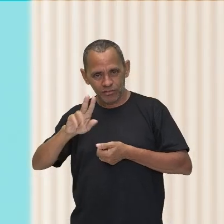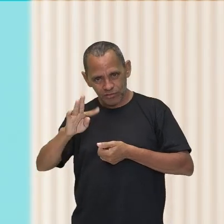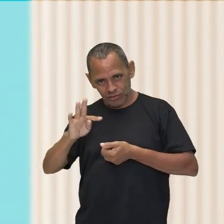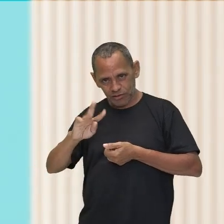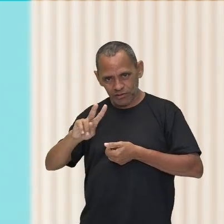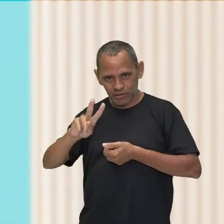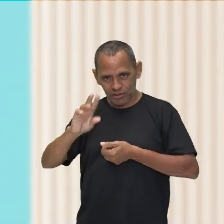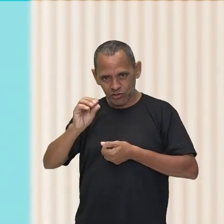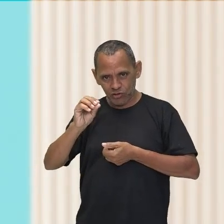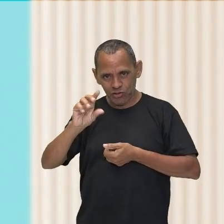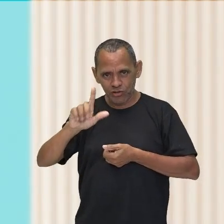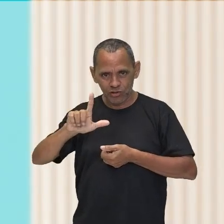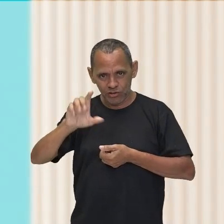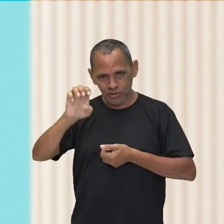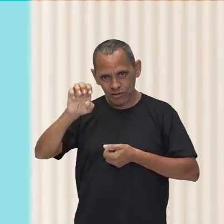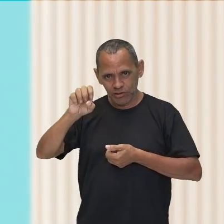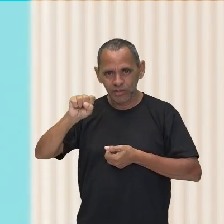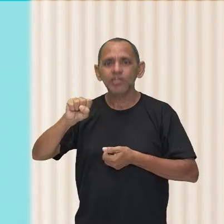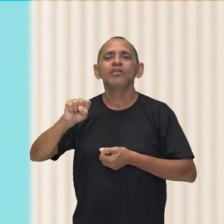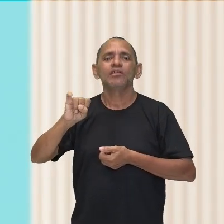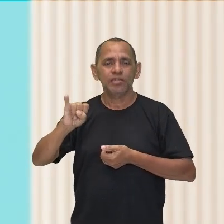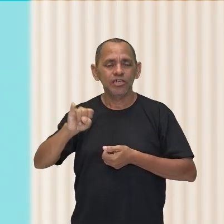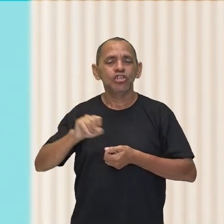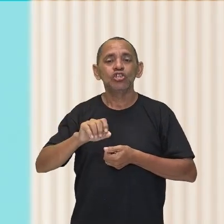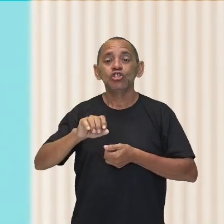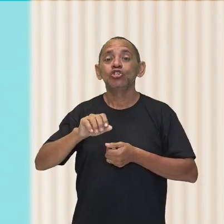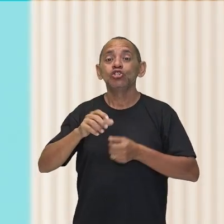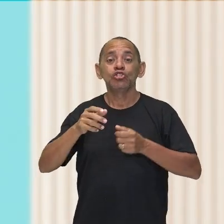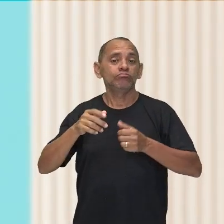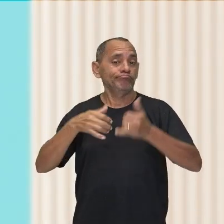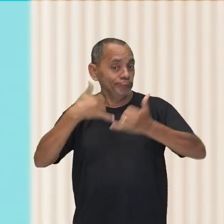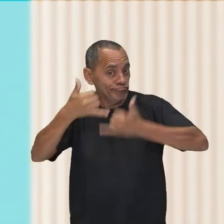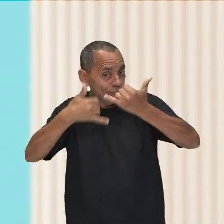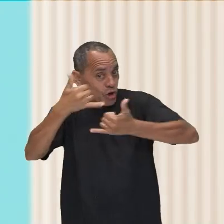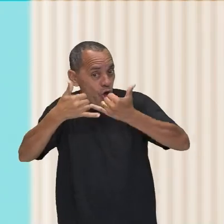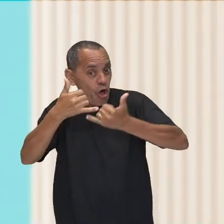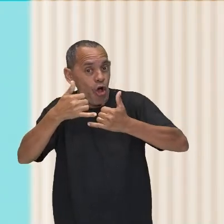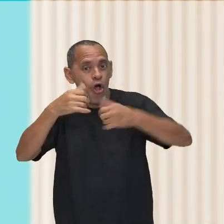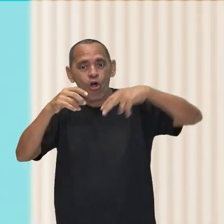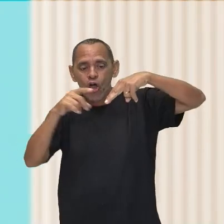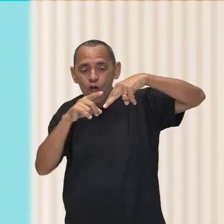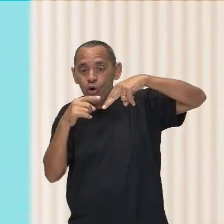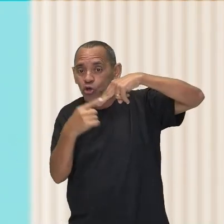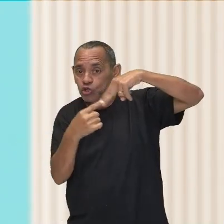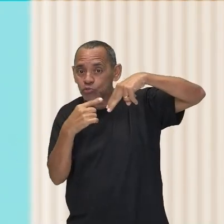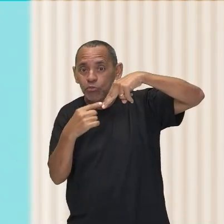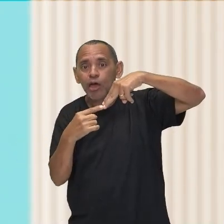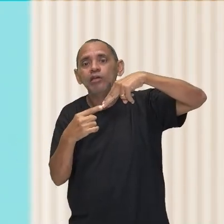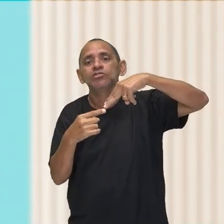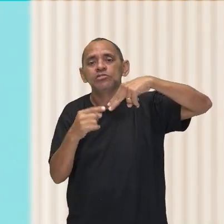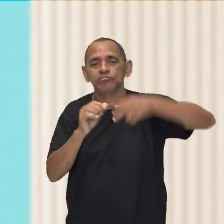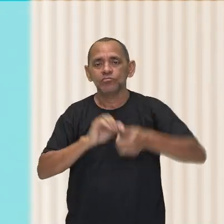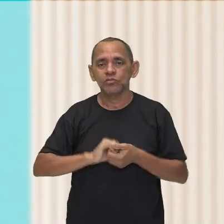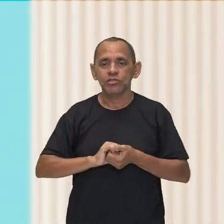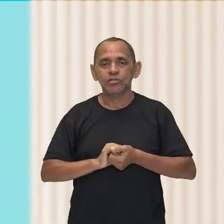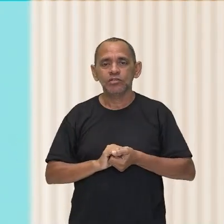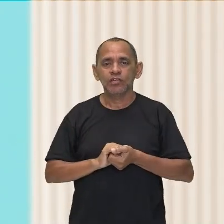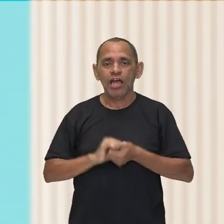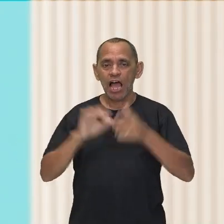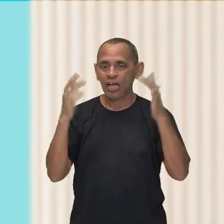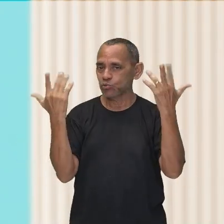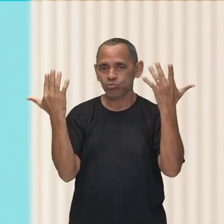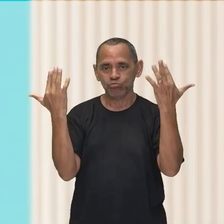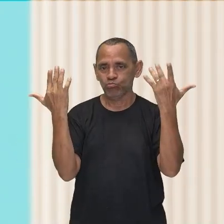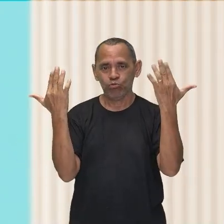vôlei jogado com os pés. Ao invés de ser com as mãos, tem que ser com os pés. Outra invenção brasileira. O brasileiro adora